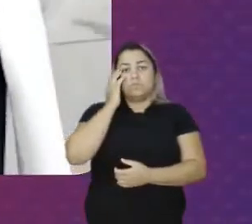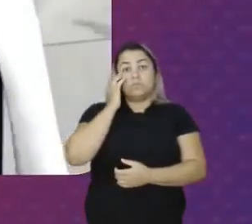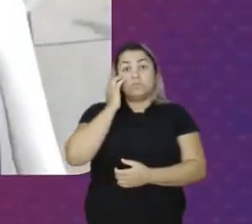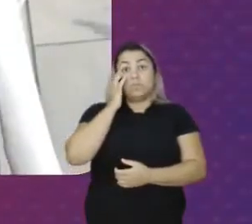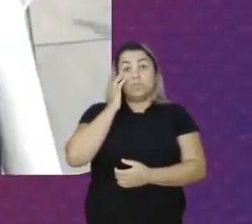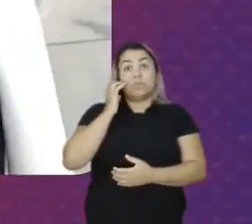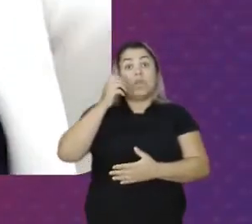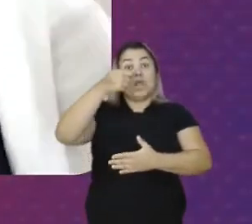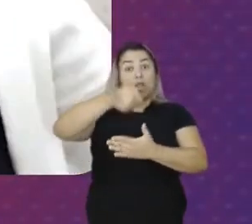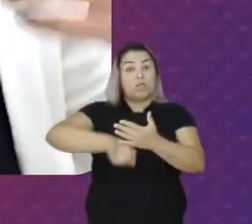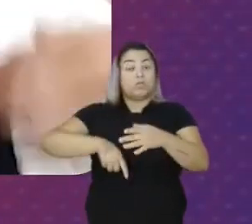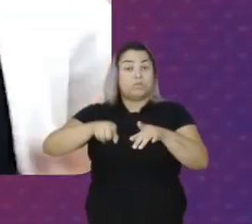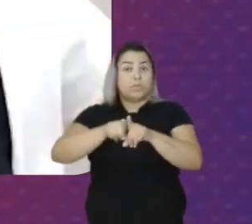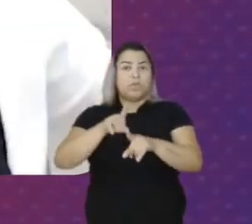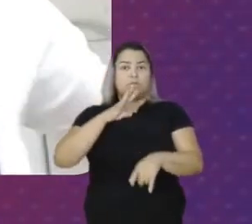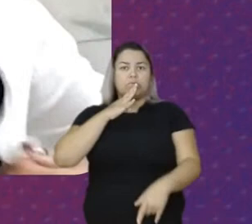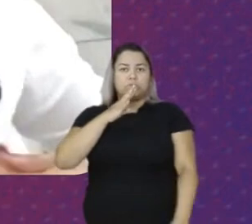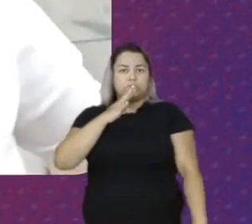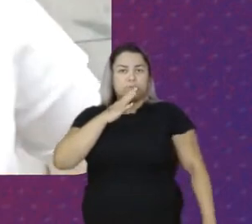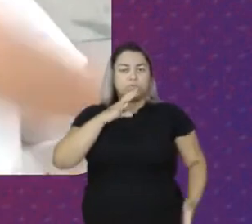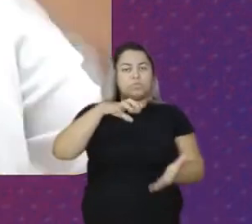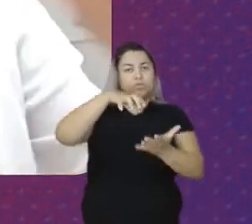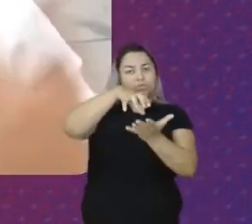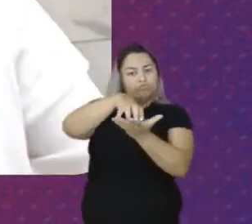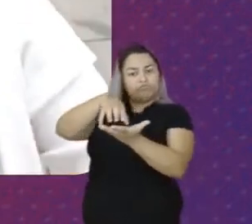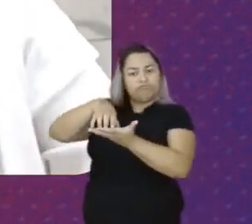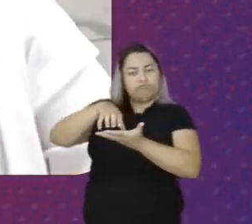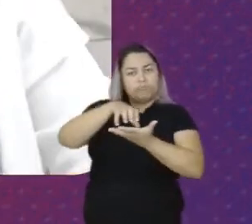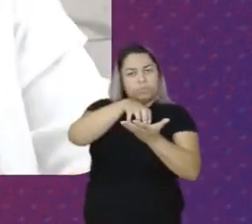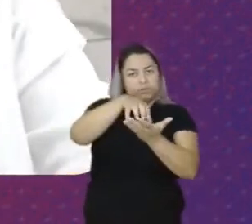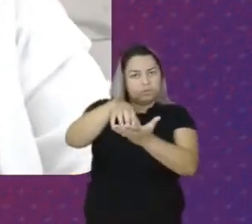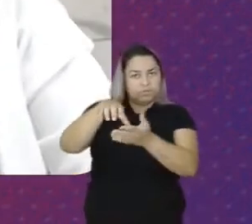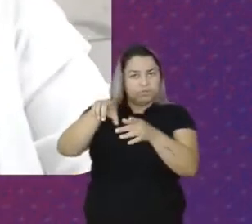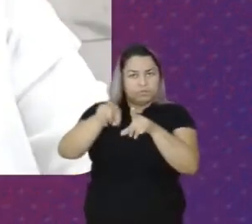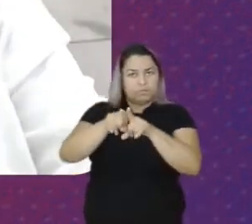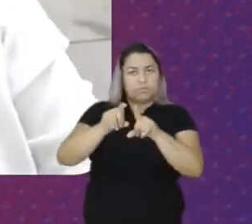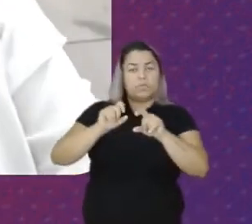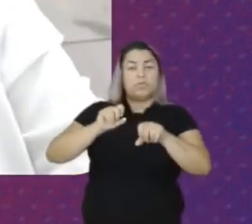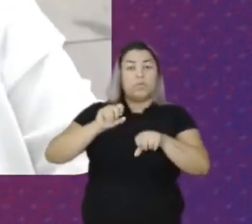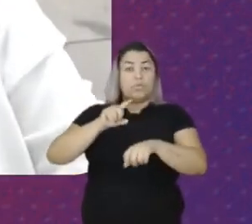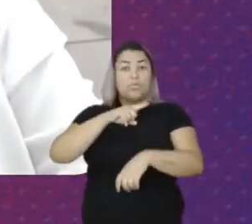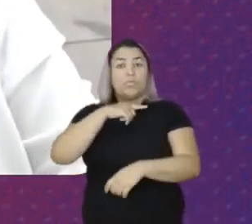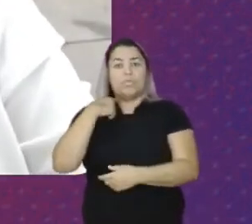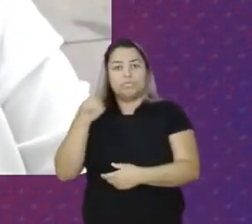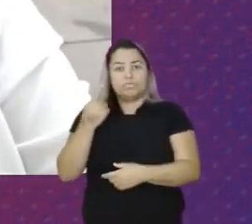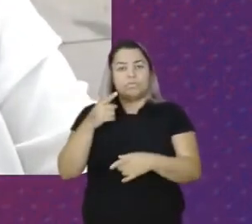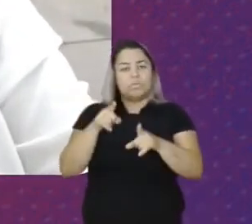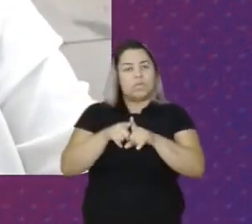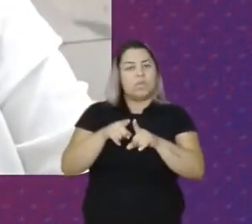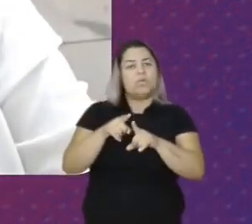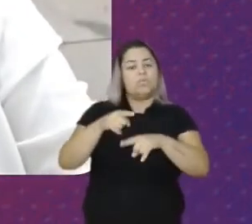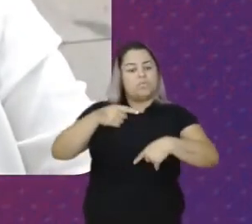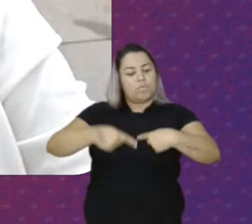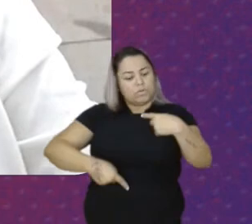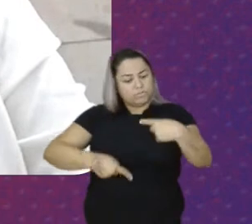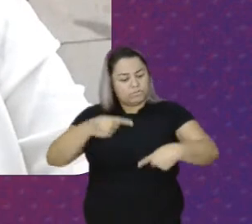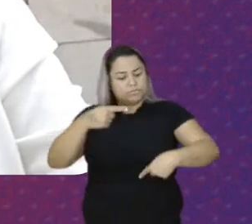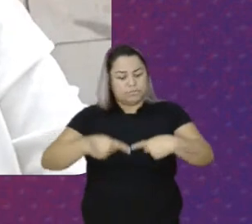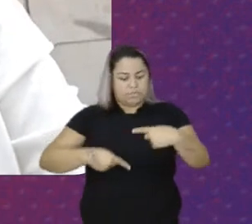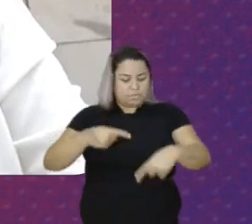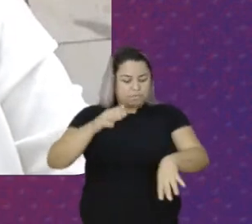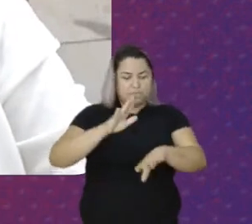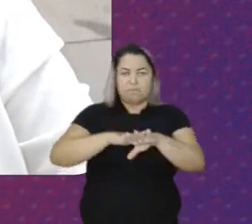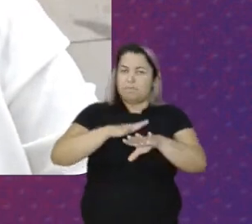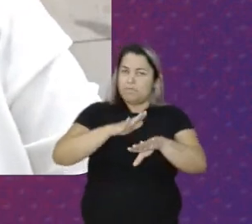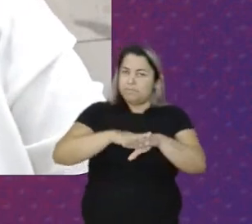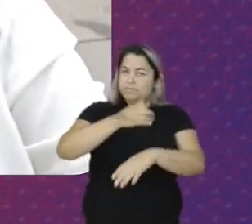Na luta do reconhecimento pelo seu território, e que foi brutalmente assassinada, é um feminicídio político, mas